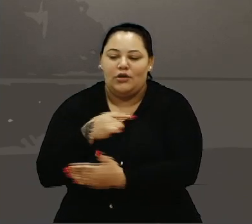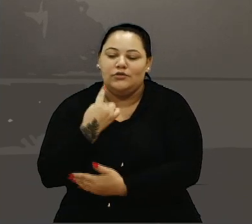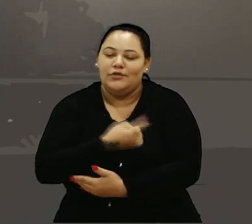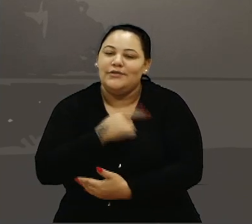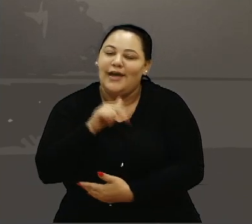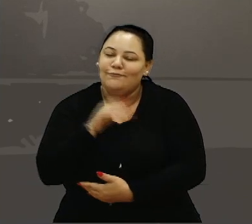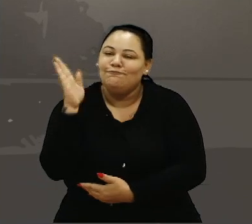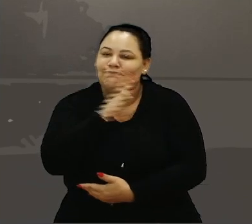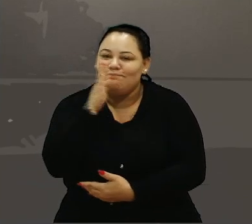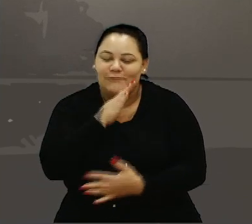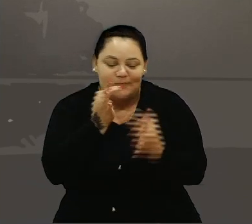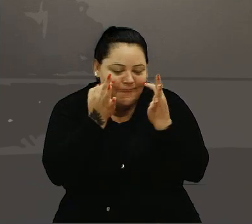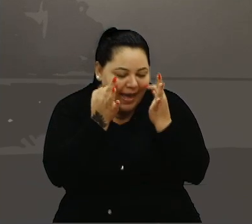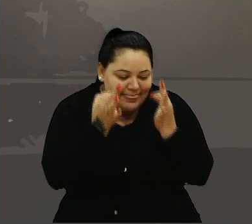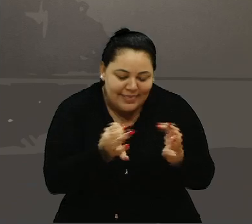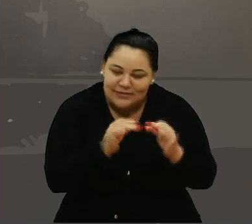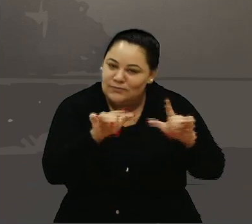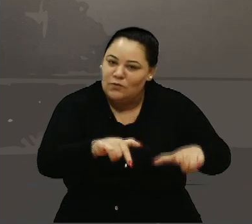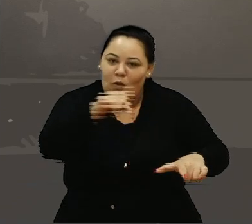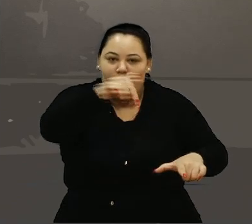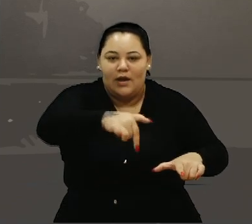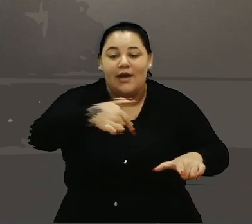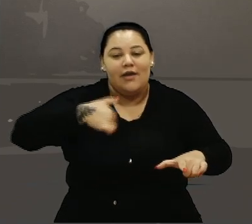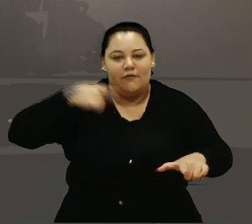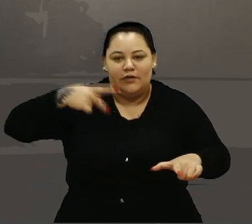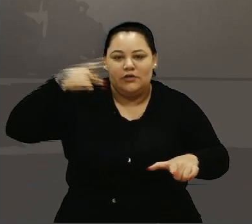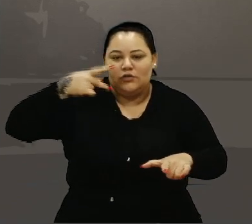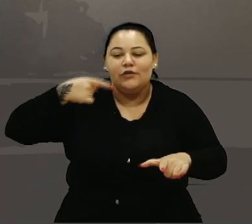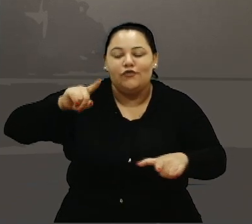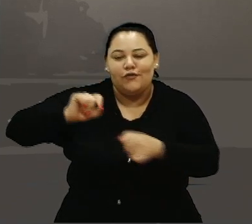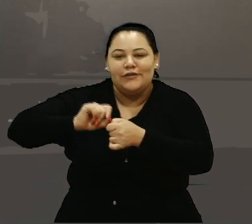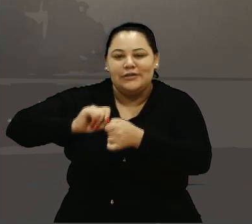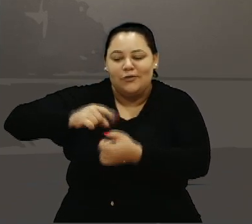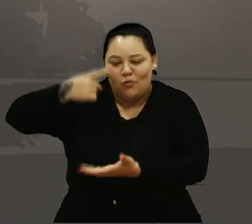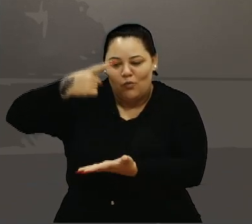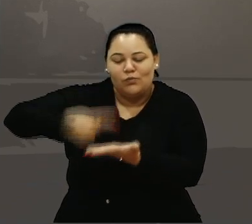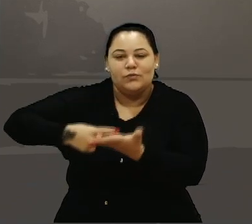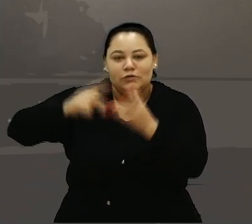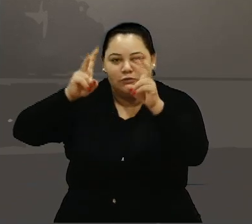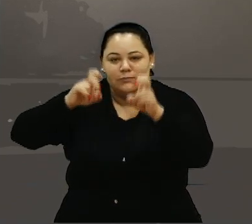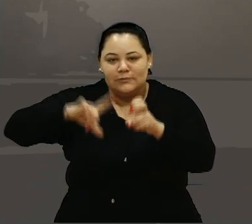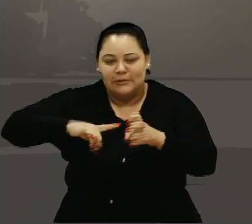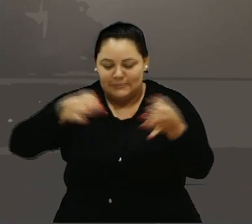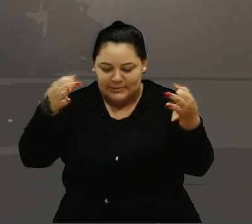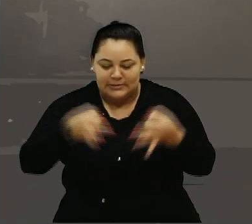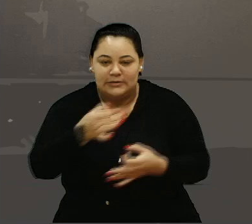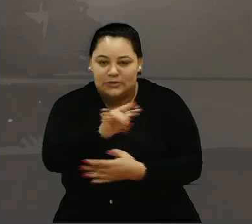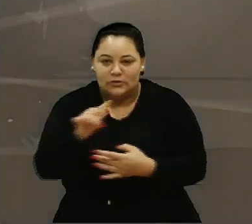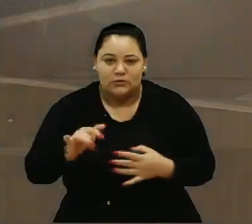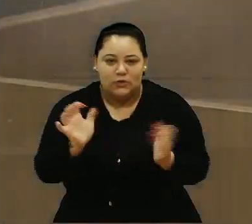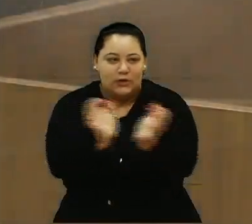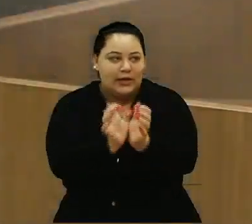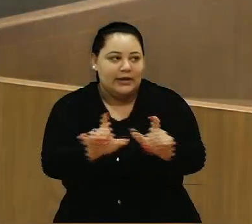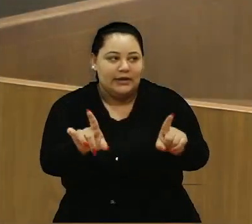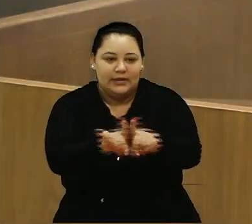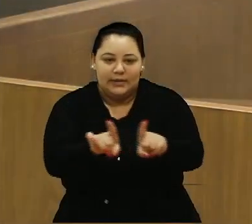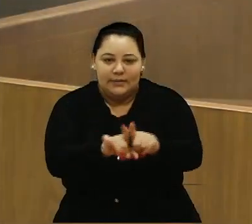para o Campos da Serra. Essa vereadora fará isso porque tem um compromisso com essa pauta. Eu tenho certeza que outros colegas também têm disposição para a gente